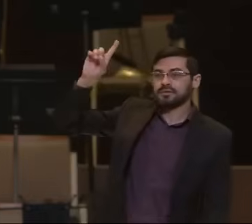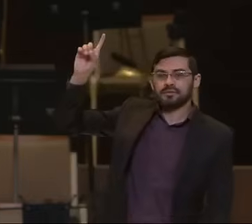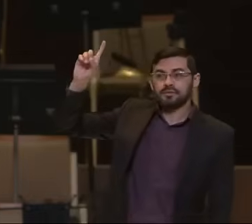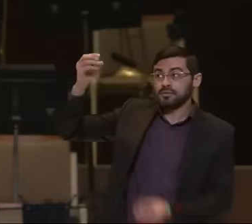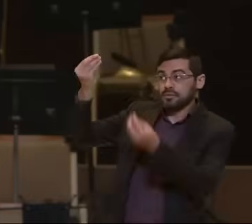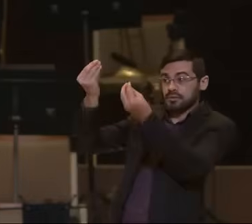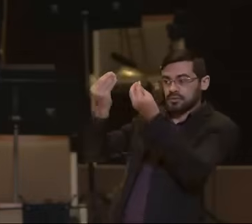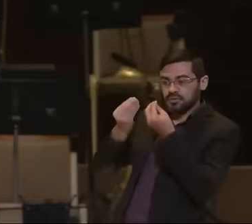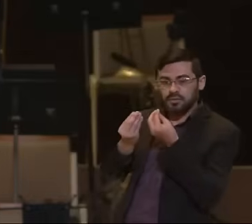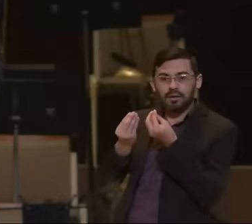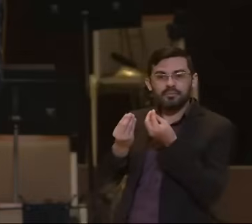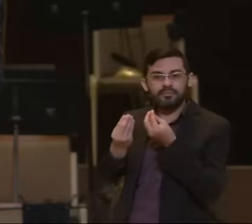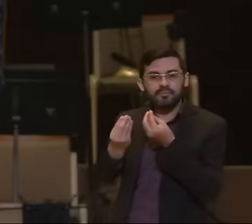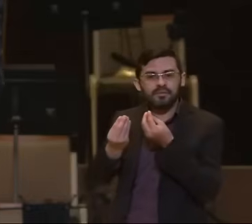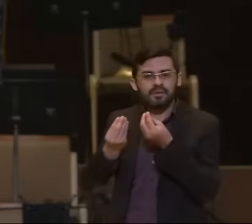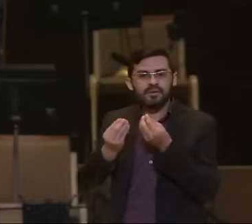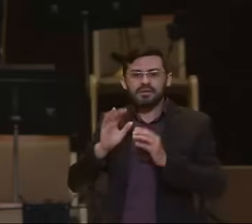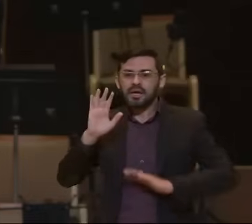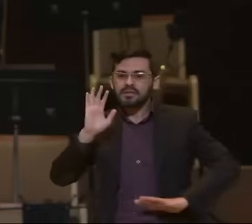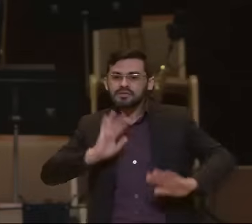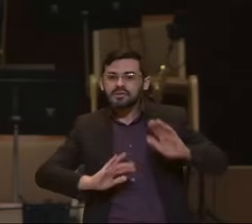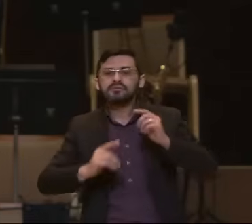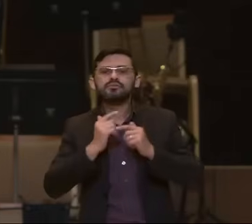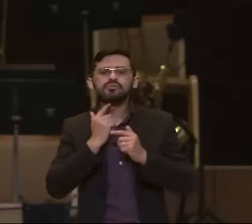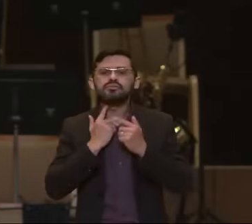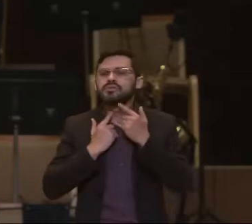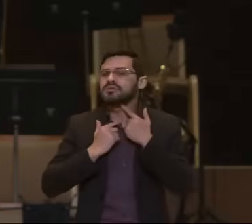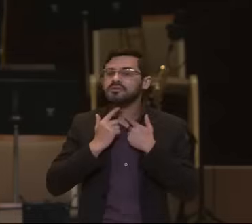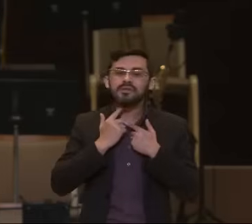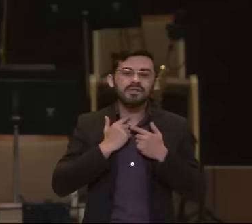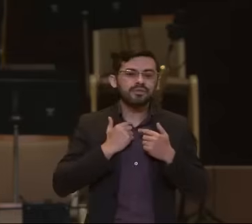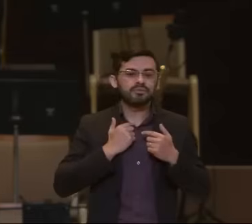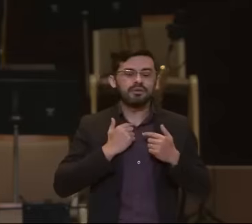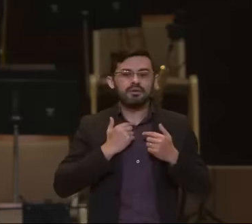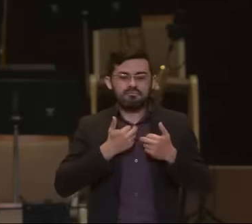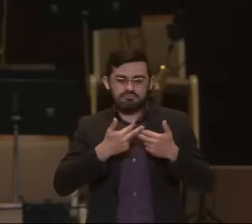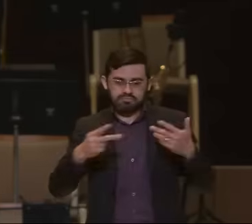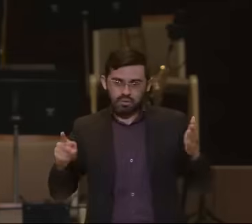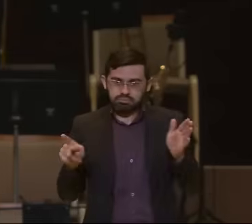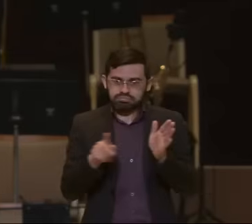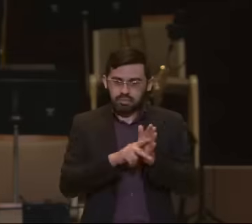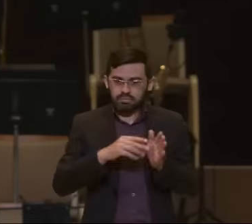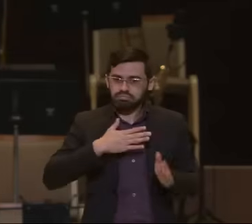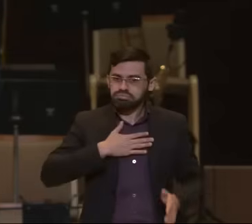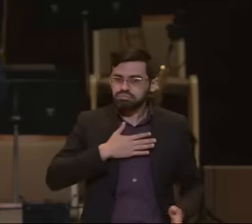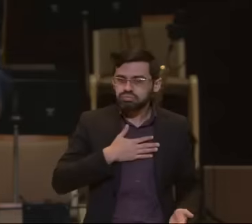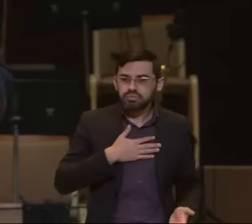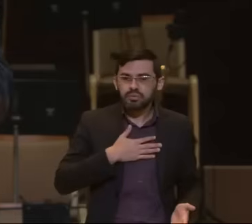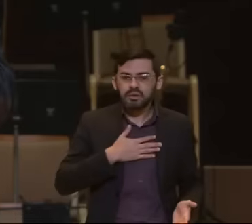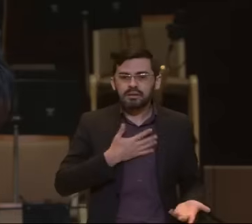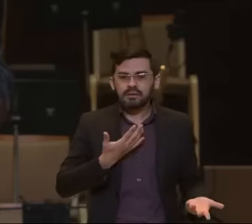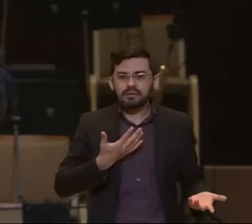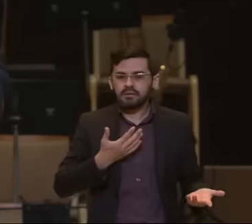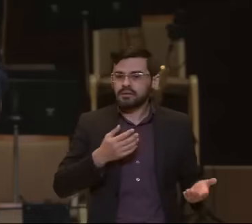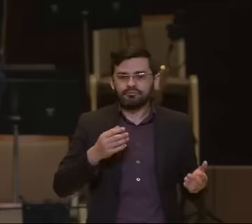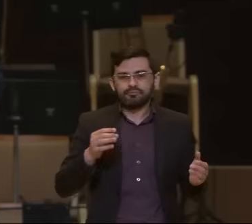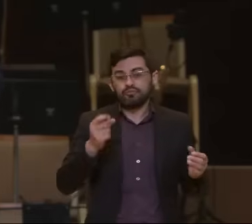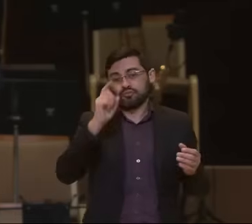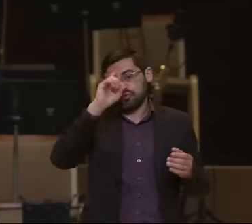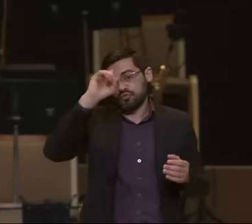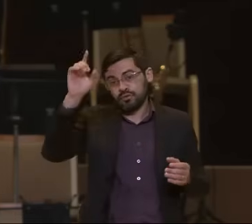vida, e que as paixões ardentes da nossa alma também são passageiras,